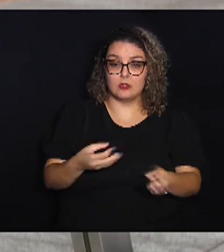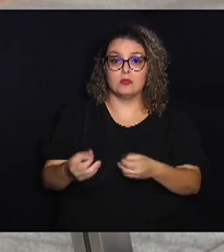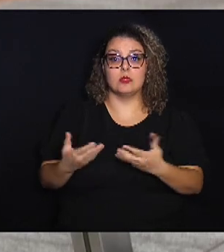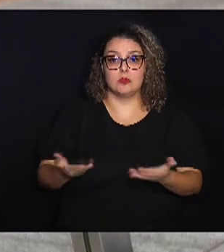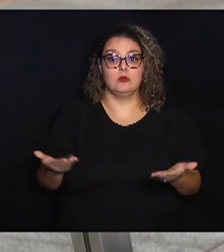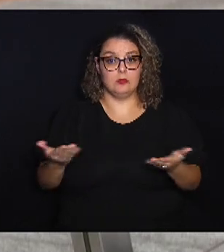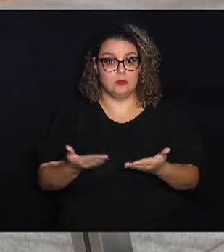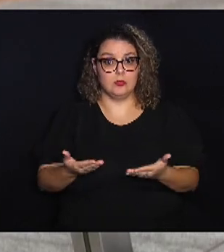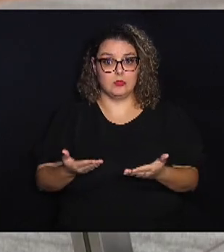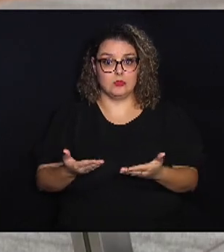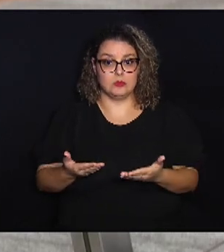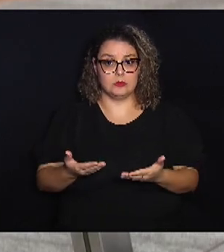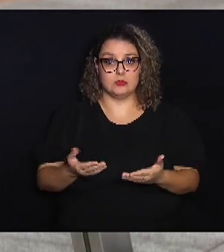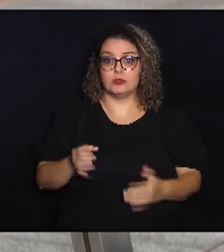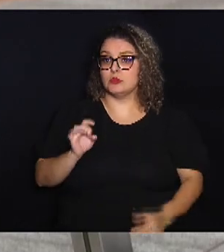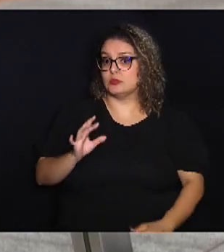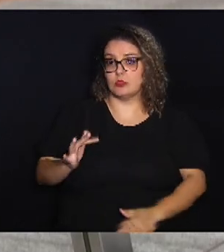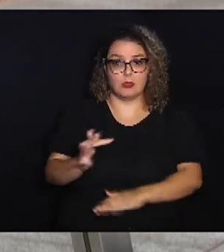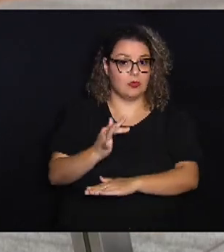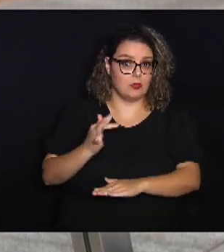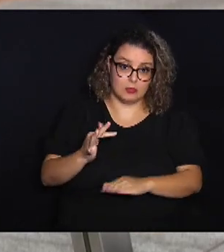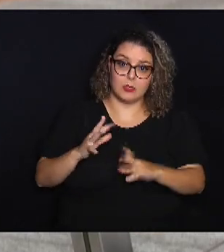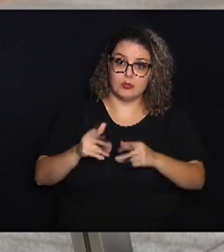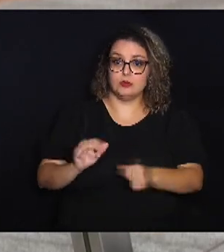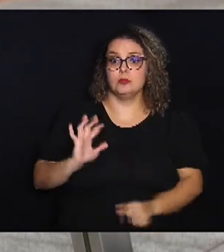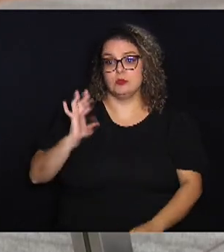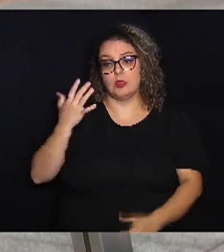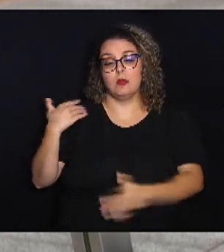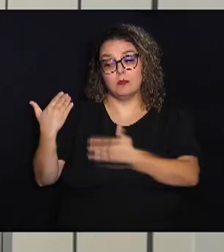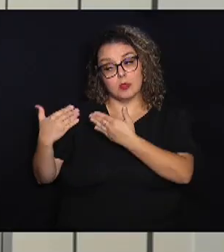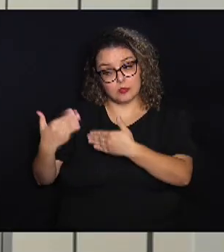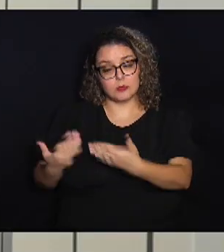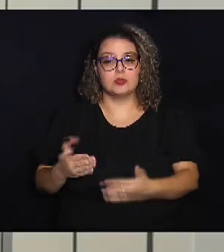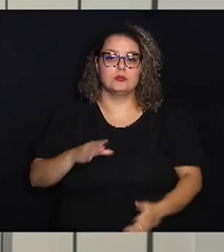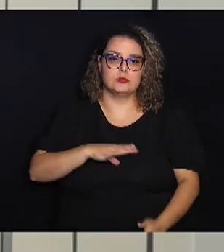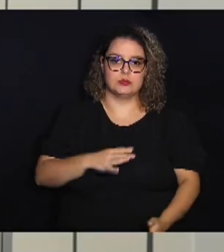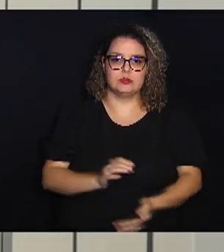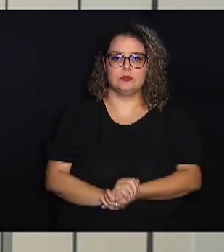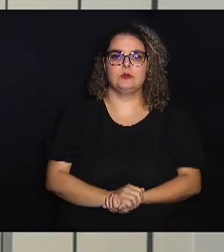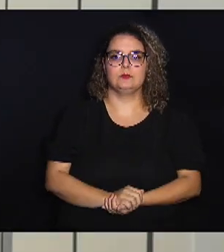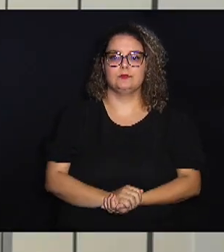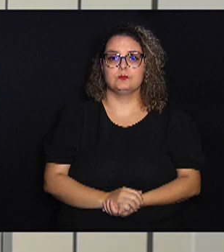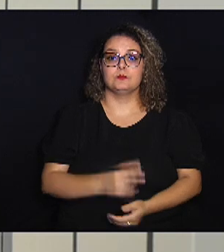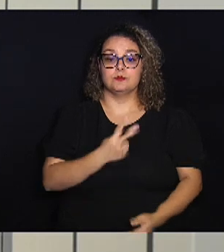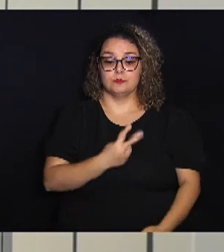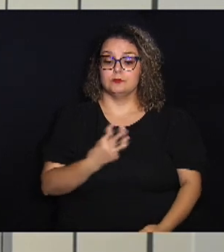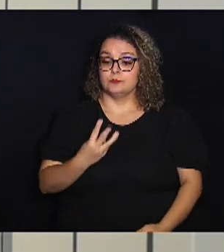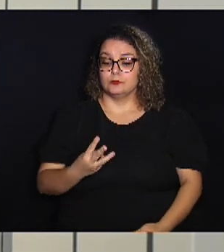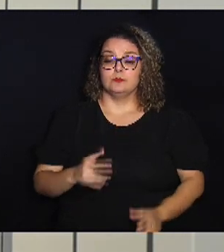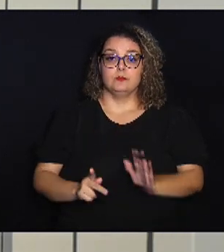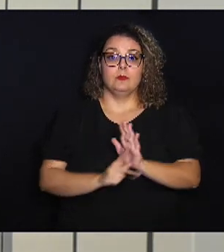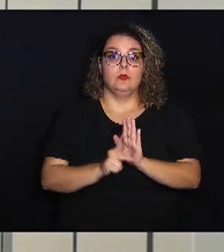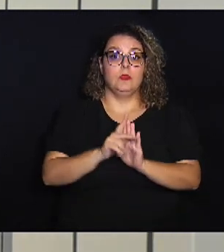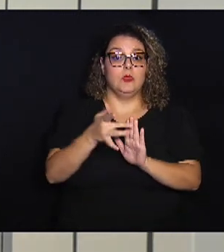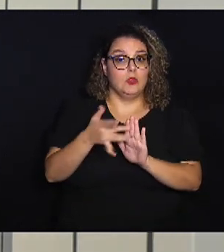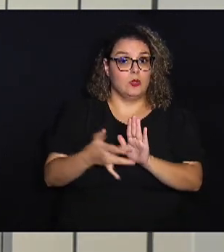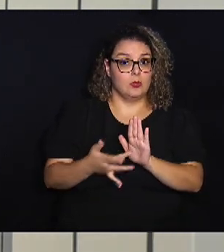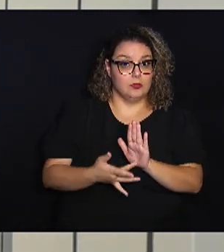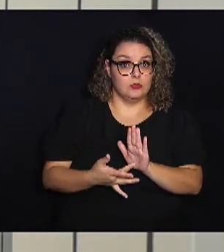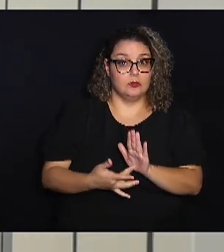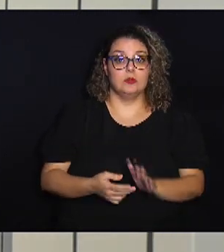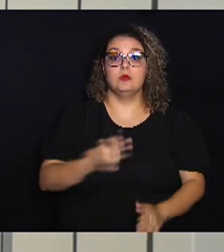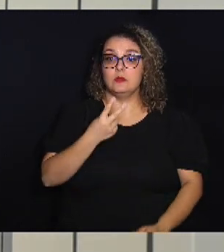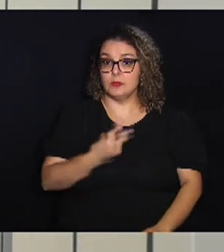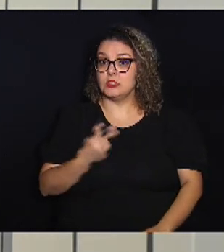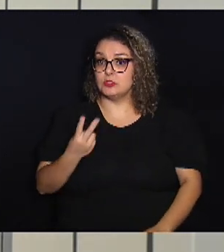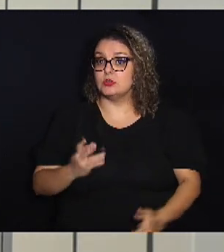hoje, praticamente, a gente só vai formalizar aquilo que já vem acontecendo no município. Dos 23 projetos que estavam na pauta,